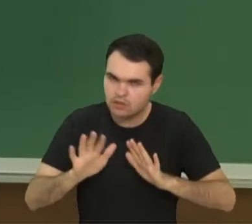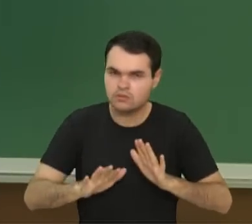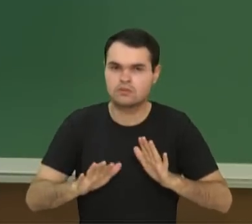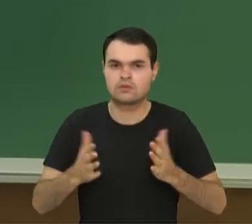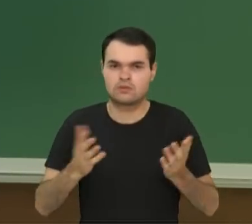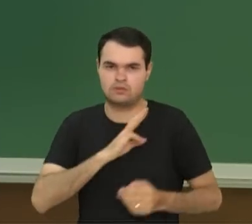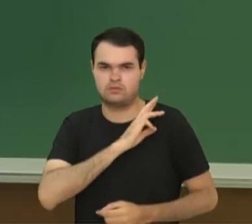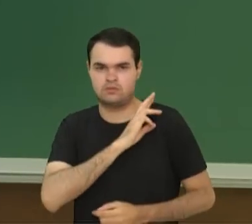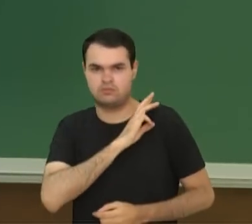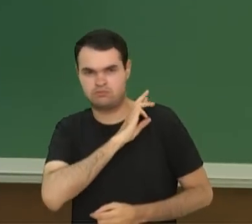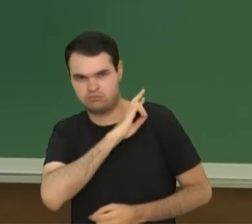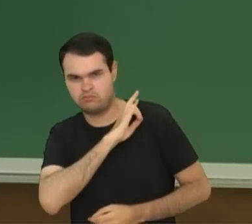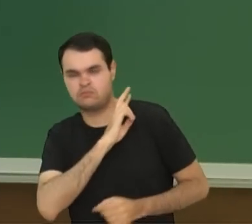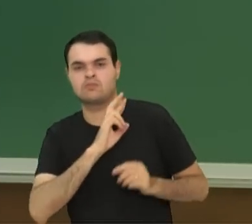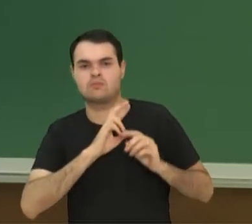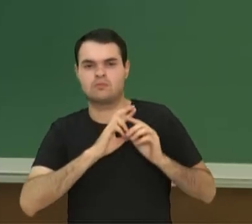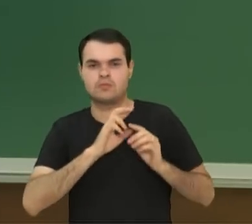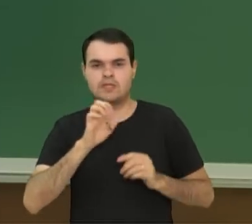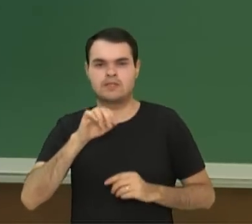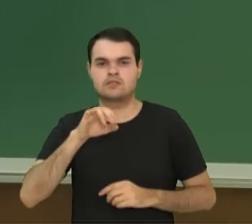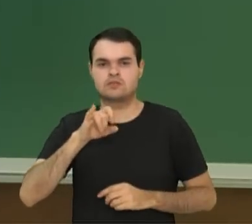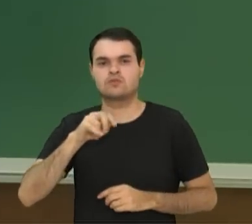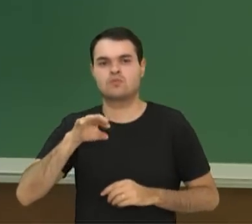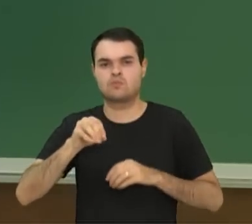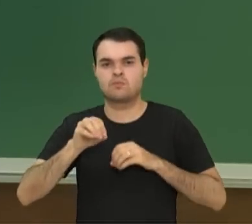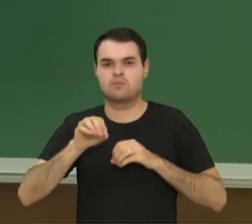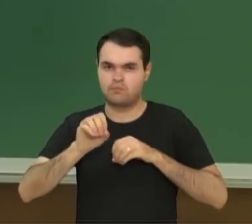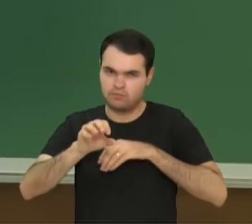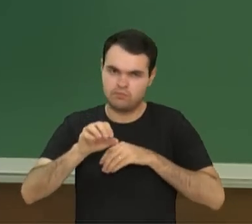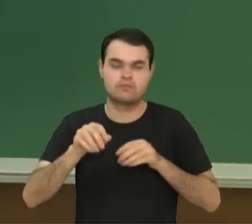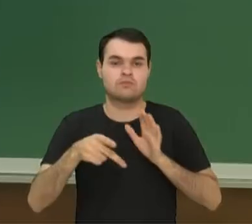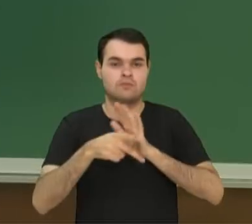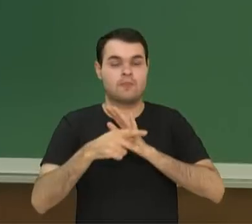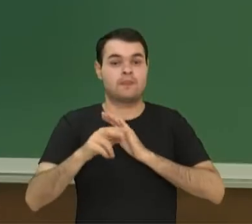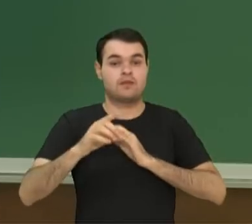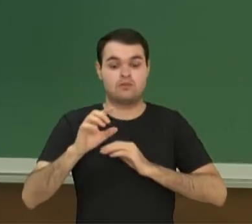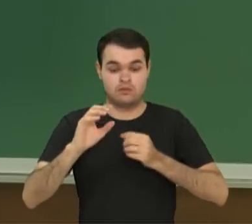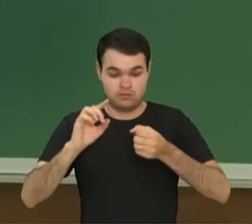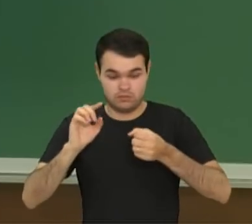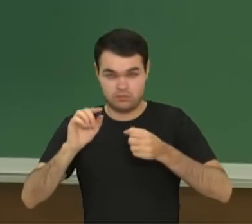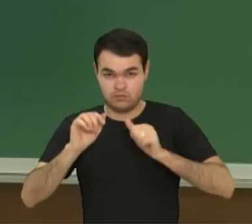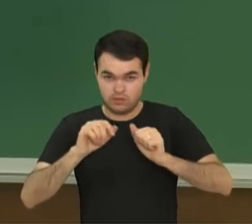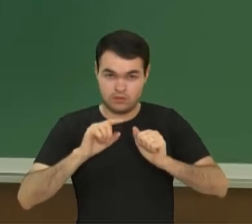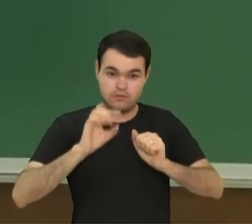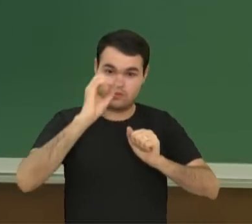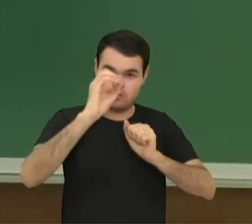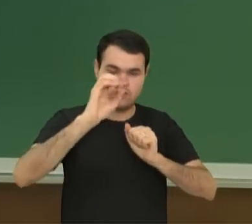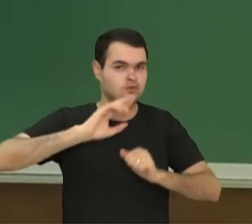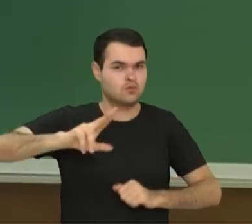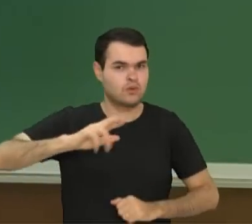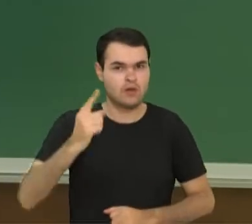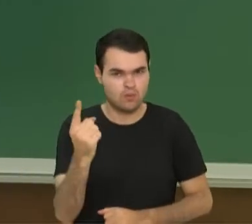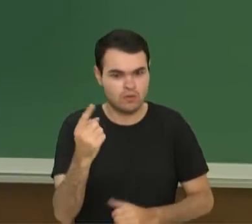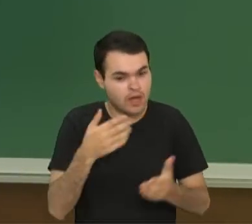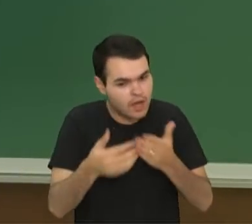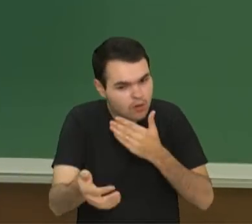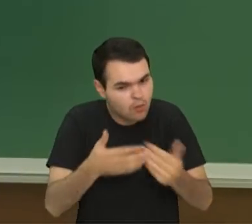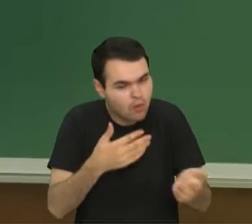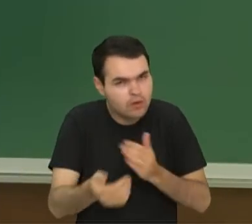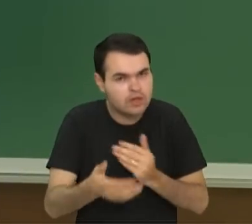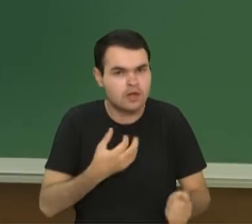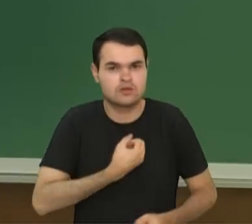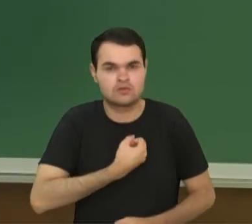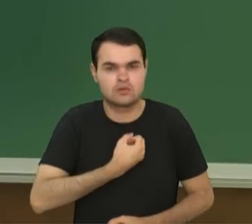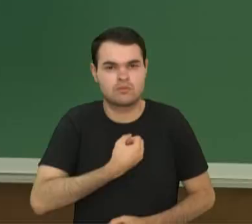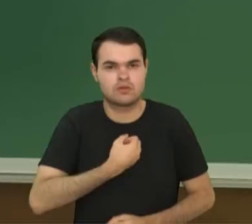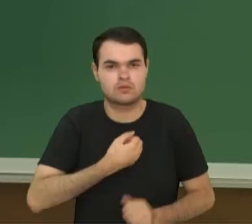médio, porém, não é todo número. O 0 elevado a 0 não é 1, tranquilo? É qualquer número,